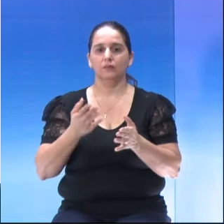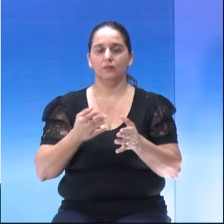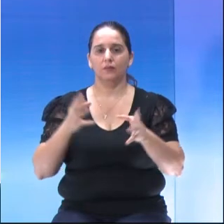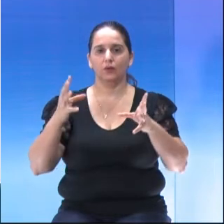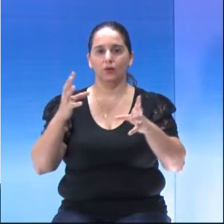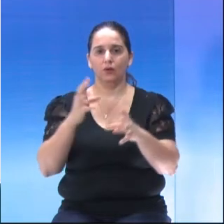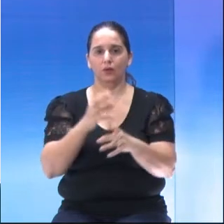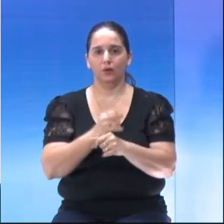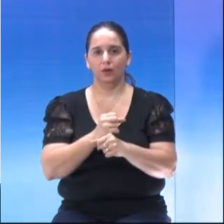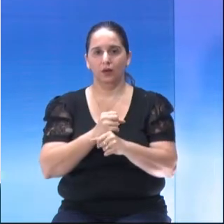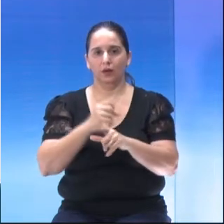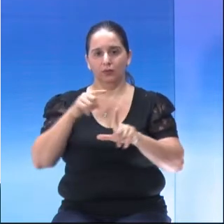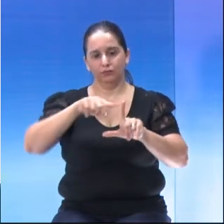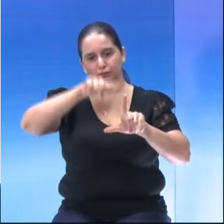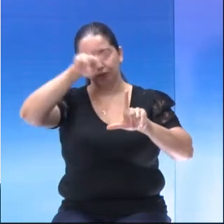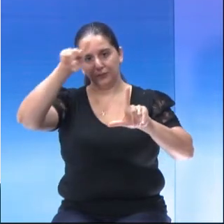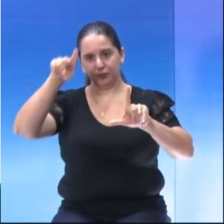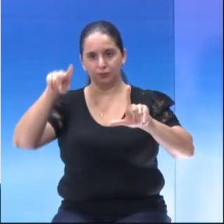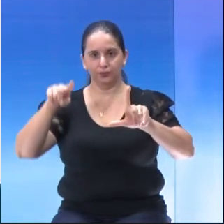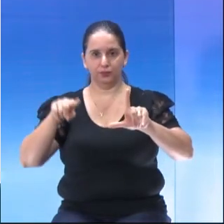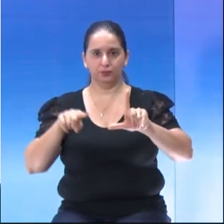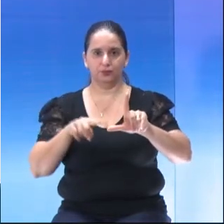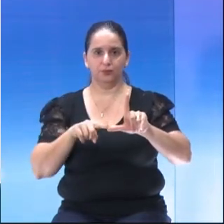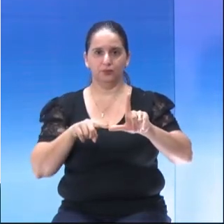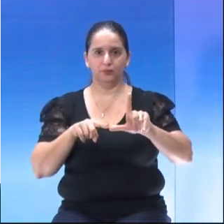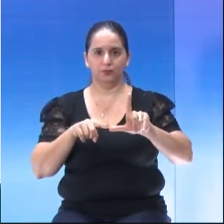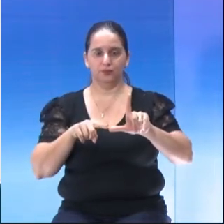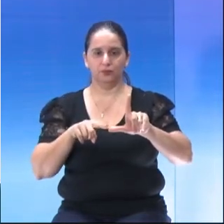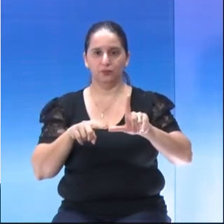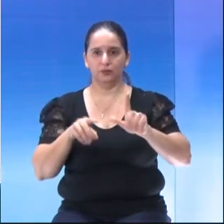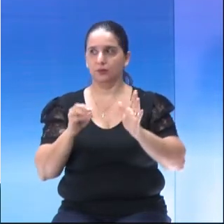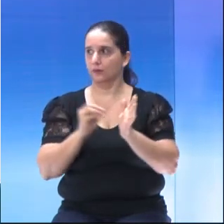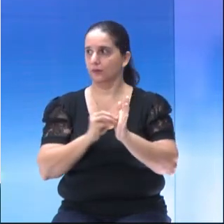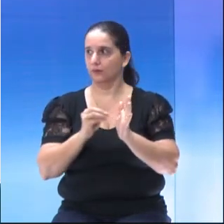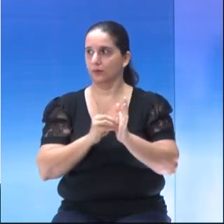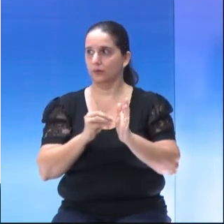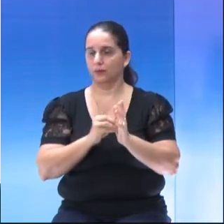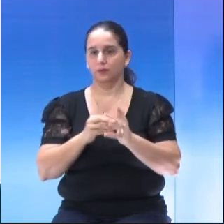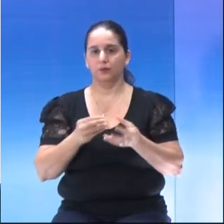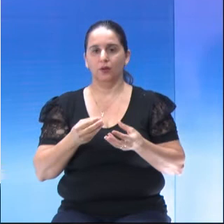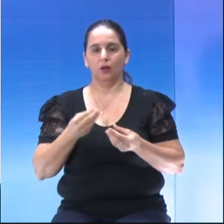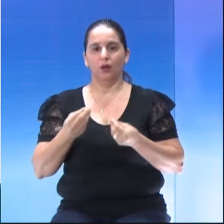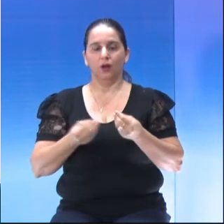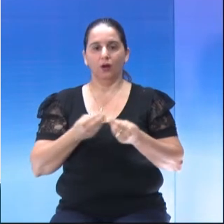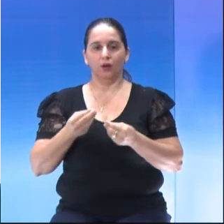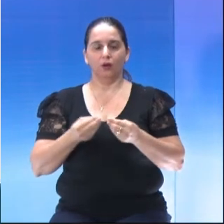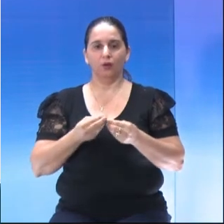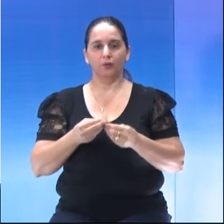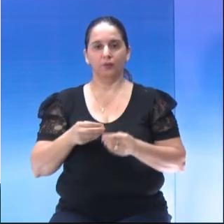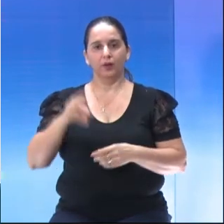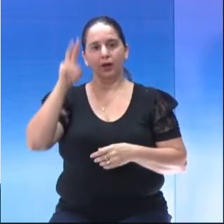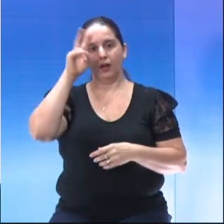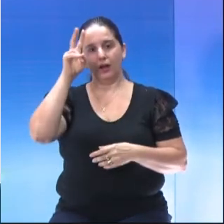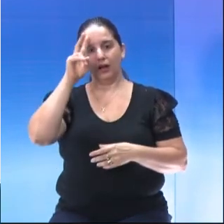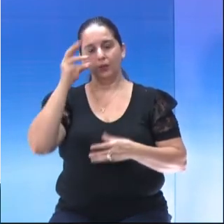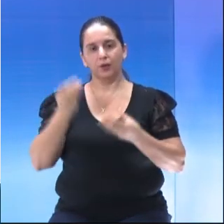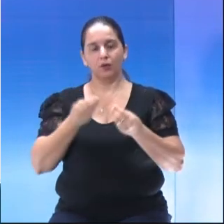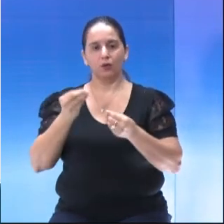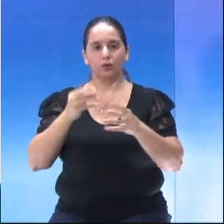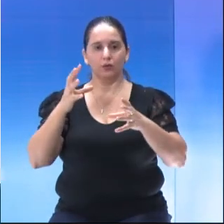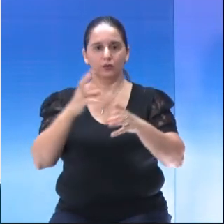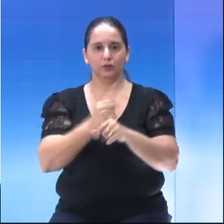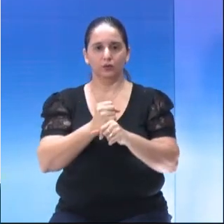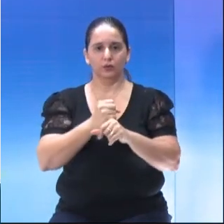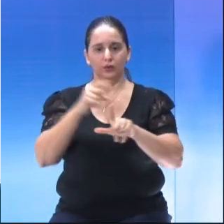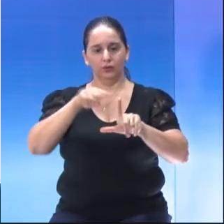Essa área aqui, ó, desse 1/4 de circunferência, certo? Então, quem lembra como a gente calcula